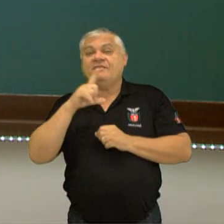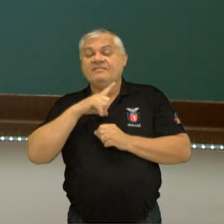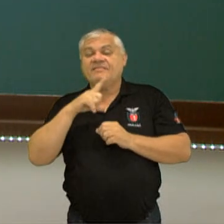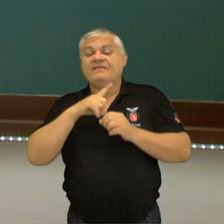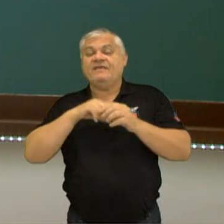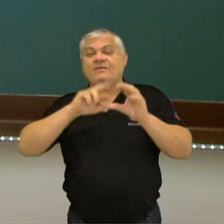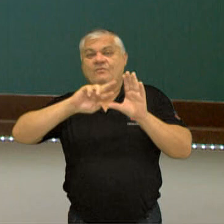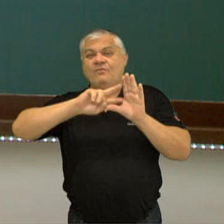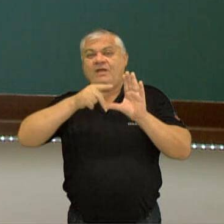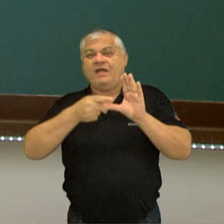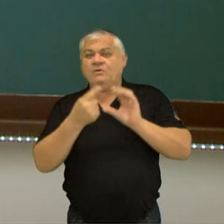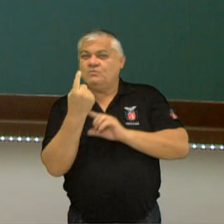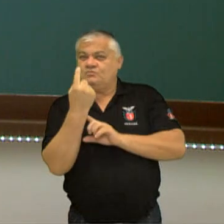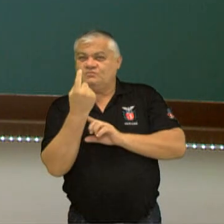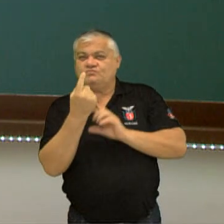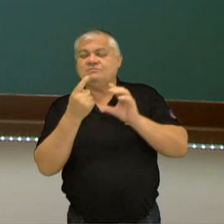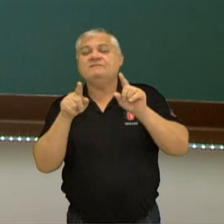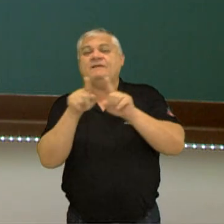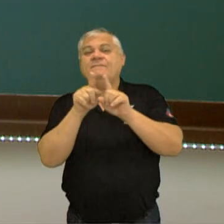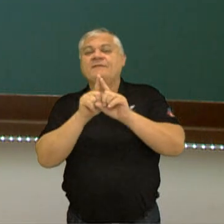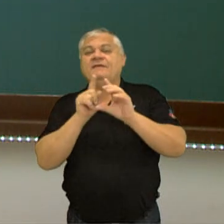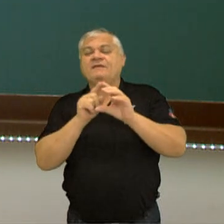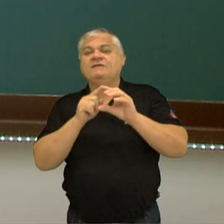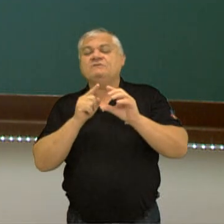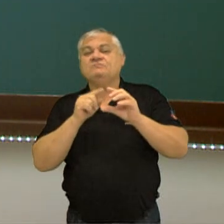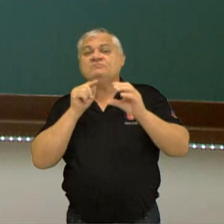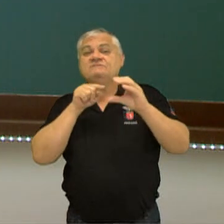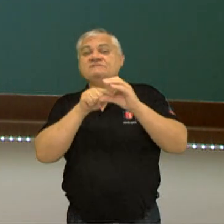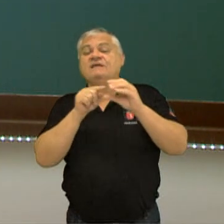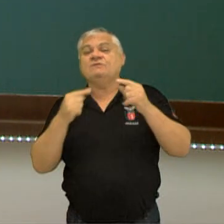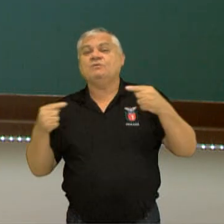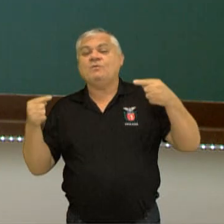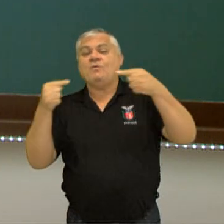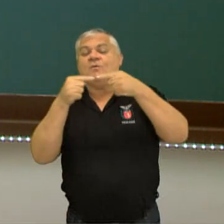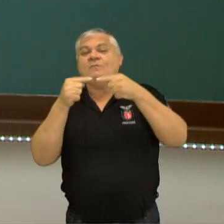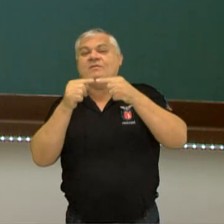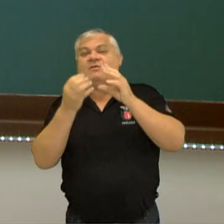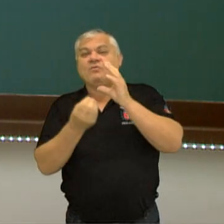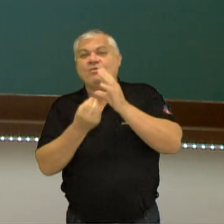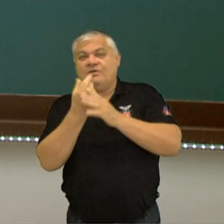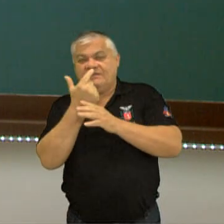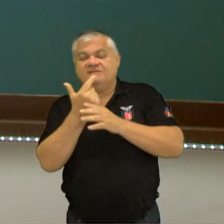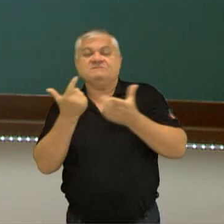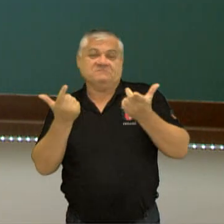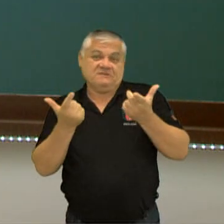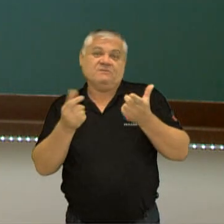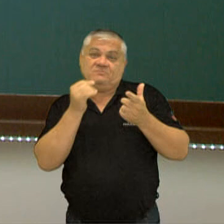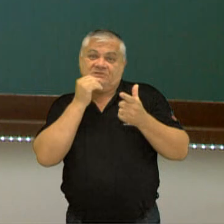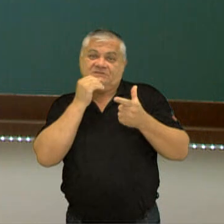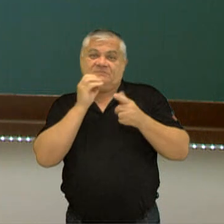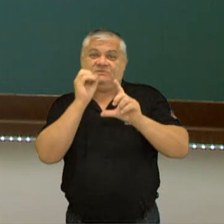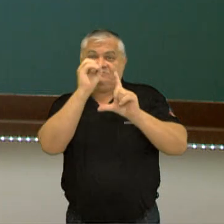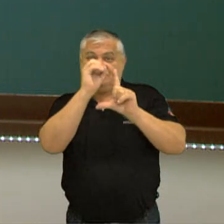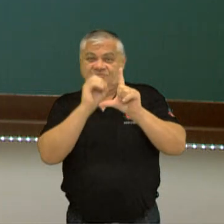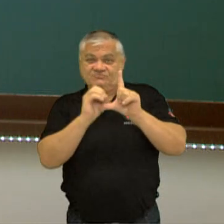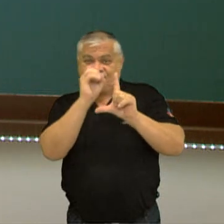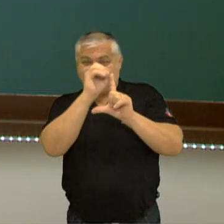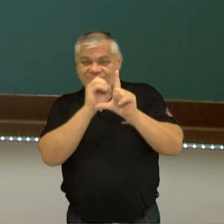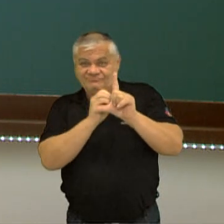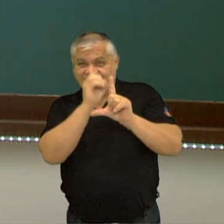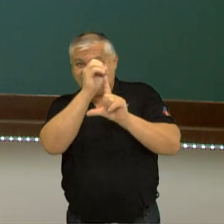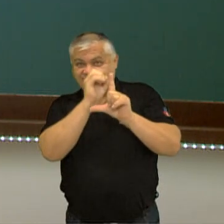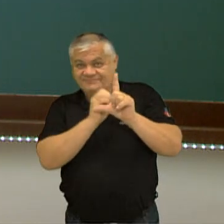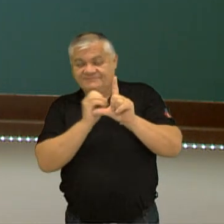raio unitário e o centro coincidindo com a origem do plano cartesiano, ou seja, 0, 0. O raio